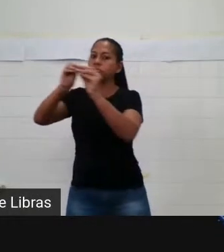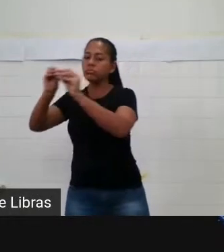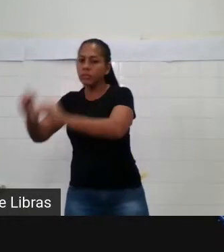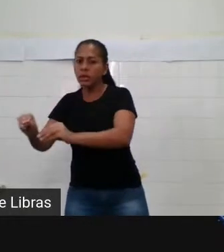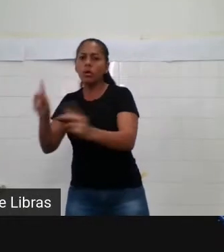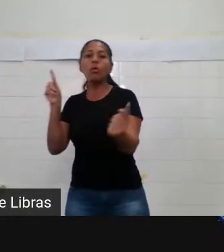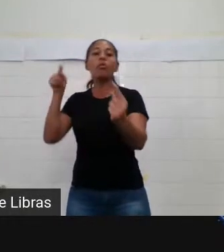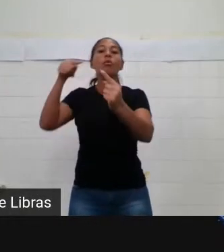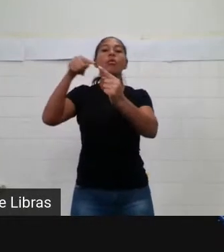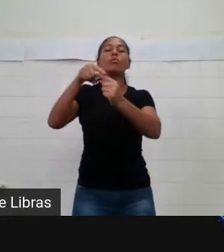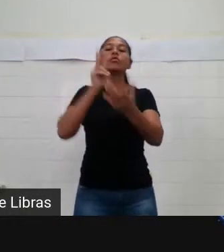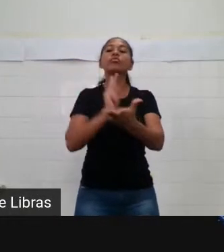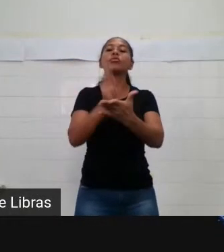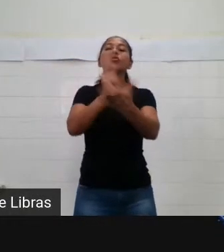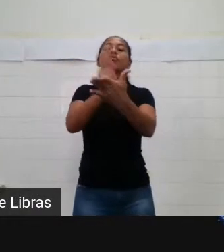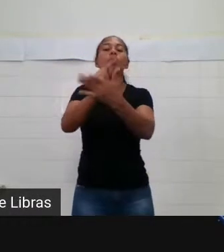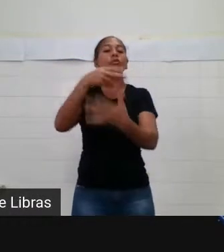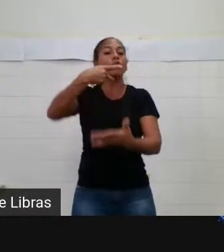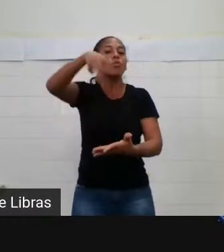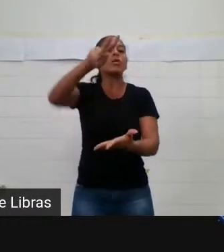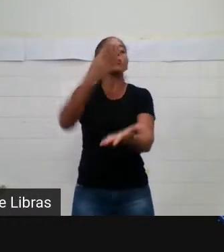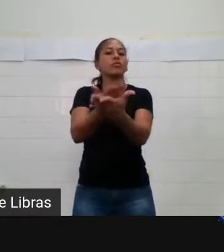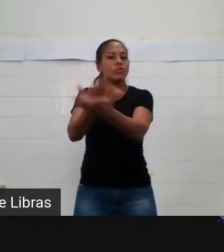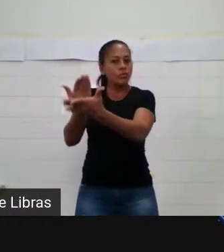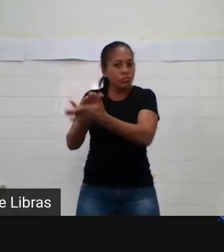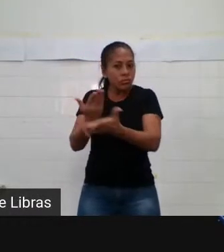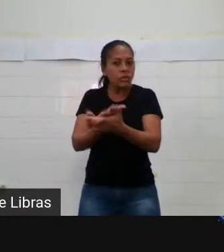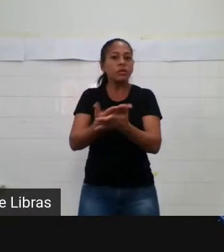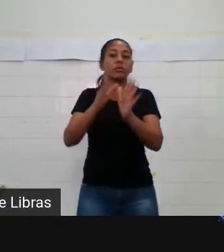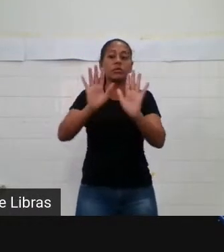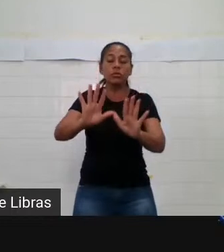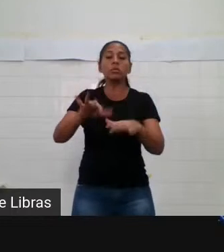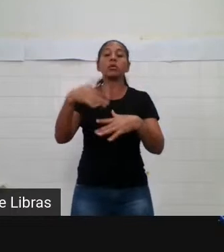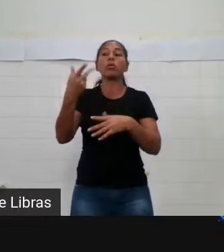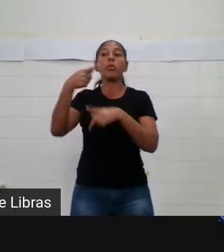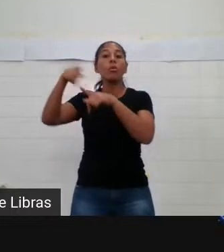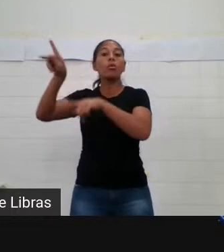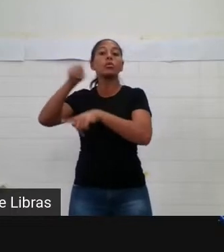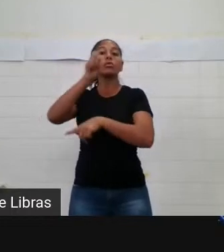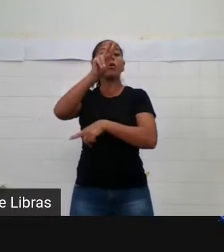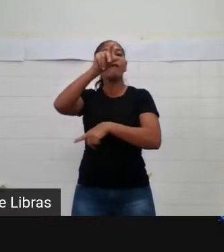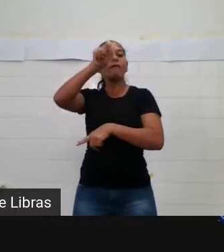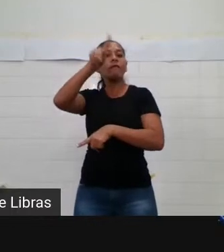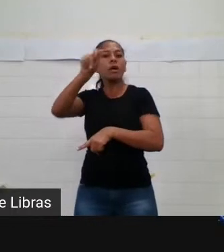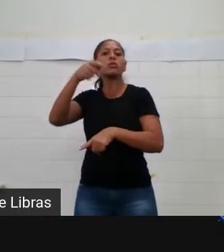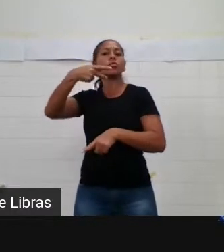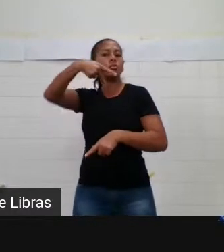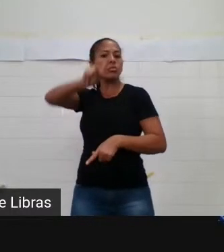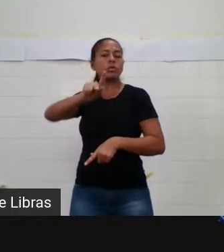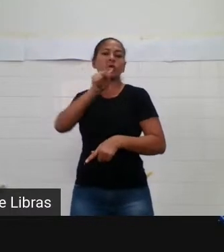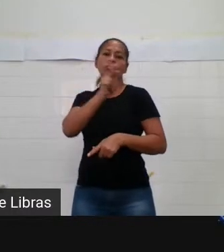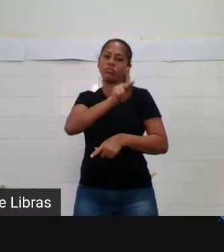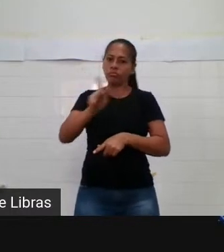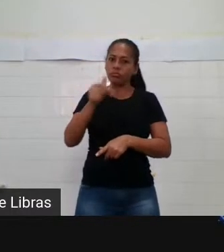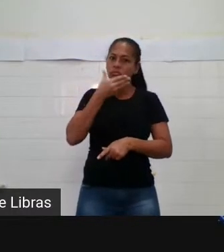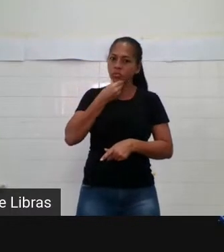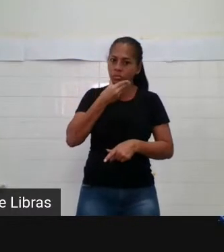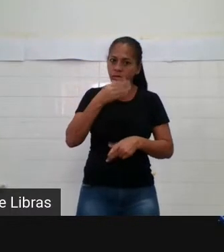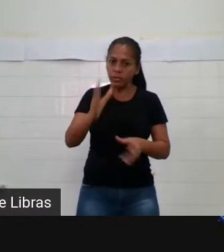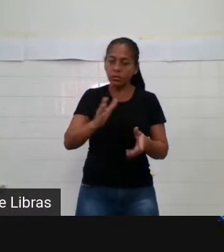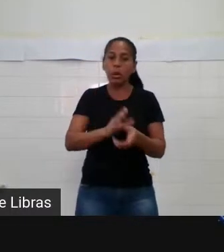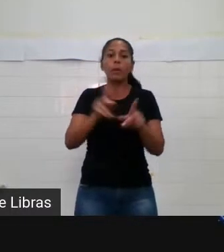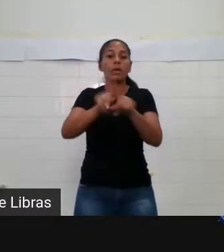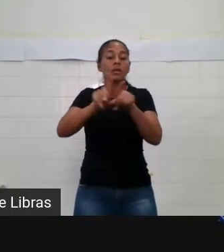com o objetivo de continuar seus estudos. Desde sempre, Conceição Evaristo foi professora. Aliás, existe uma íntima relação dos